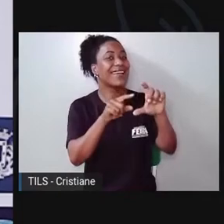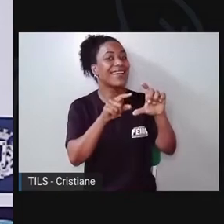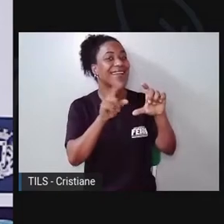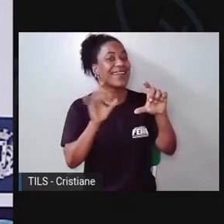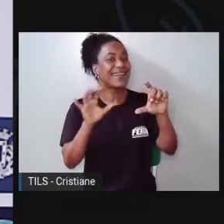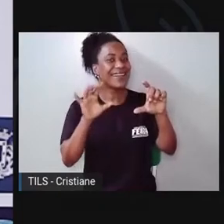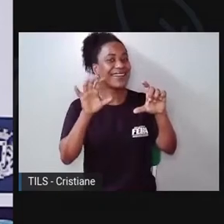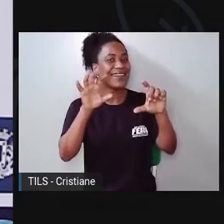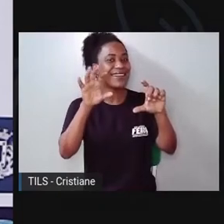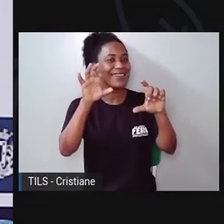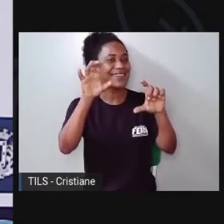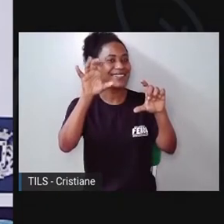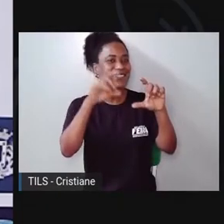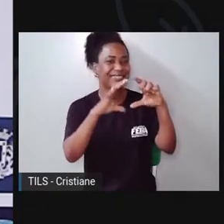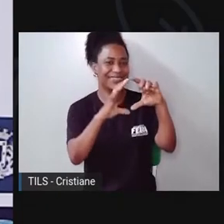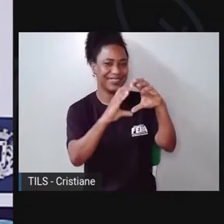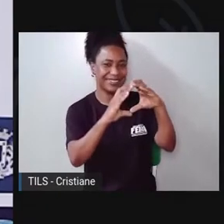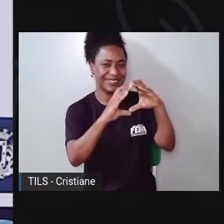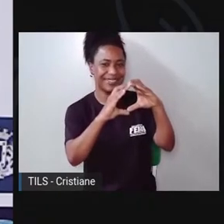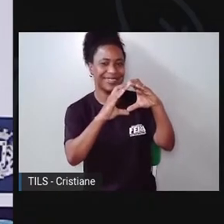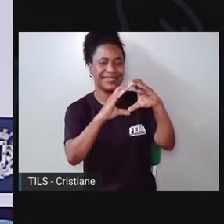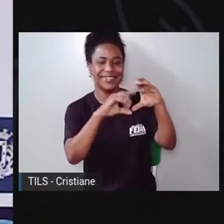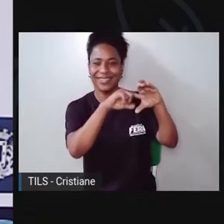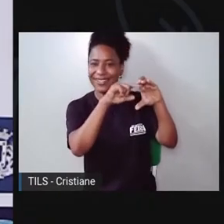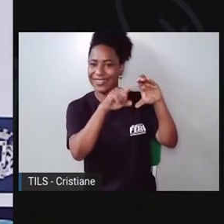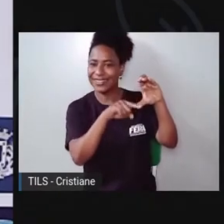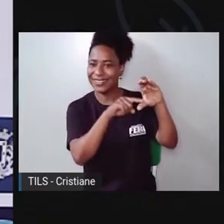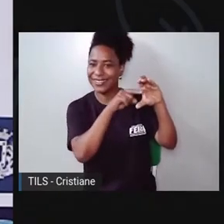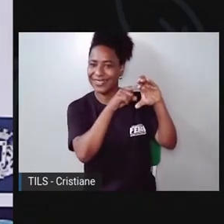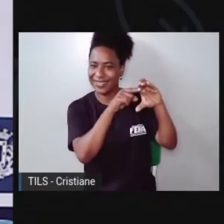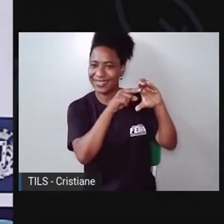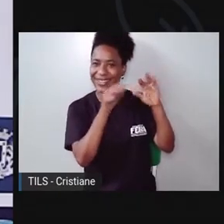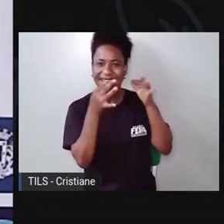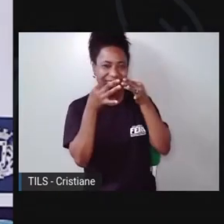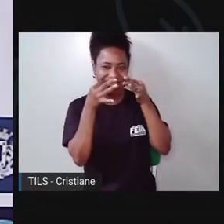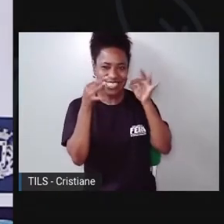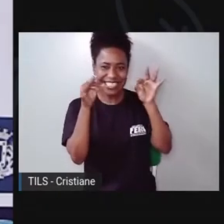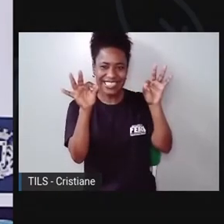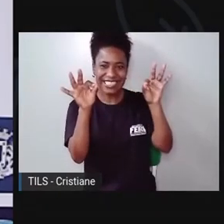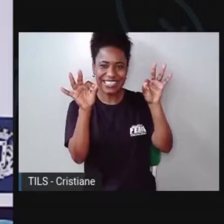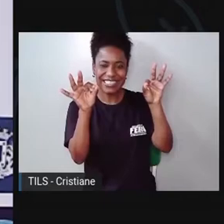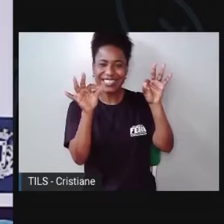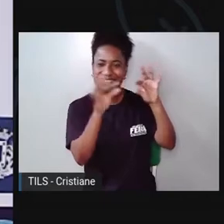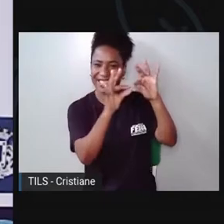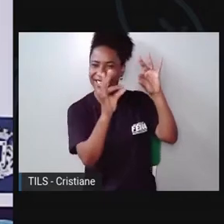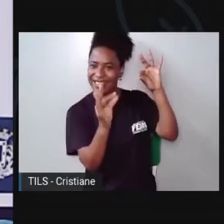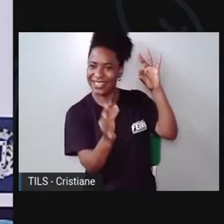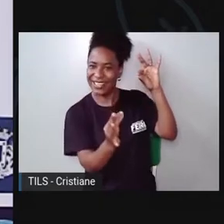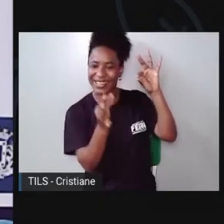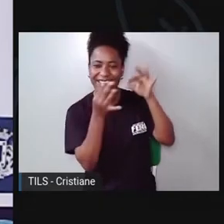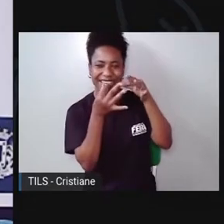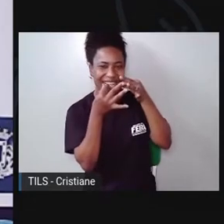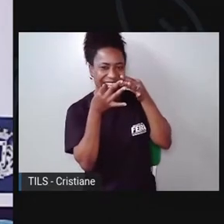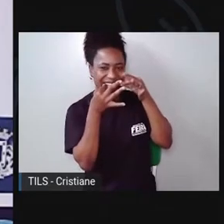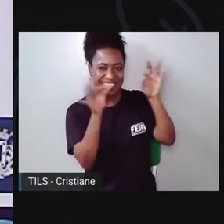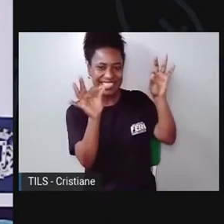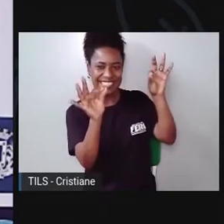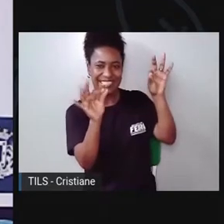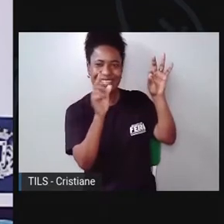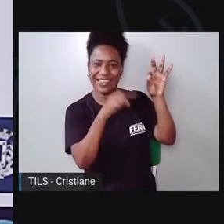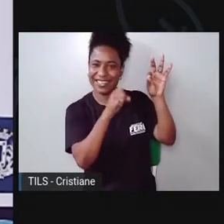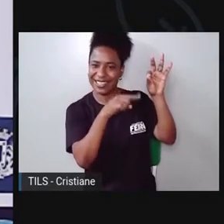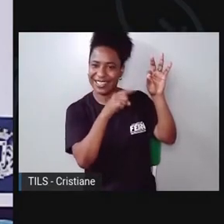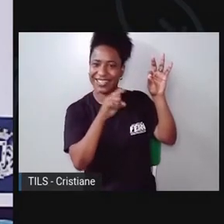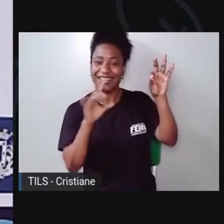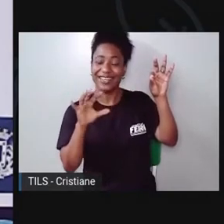Quem é que sabe que objeto que é esse a pro Elisa usou um rolo de fita crepe para fazer a dona aranha e